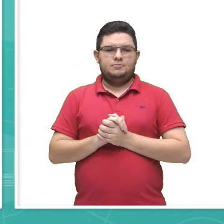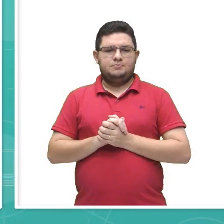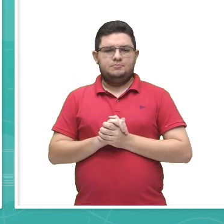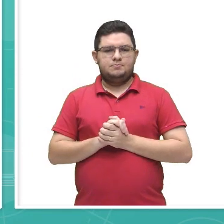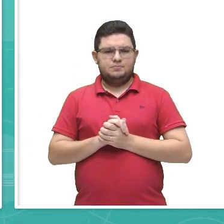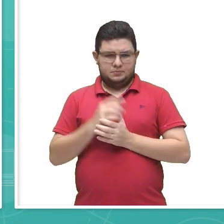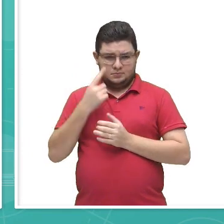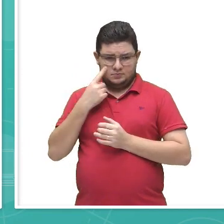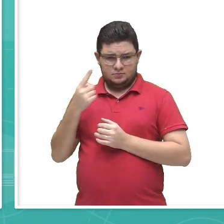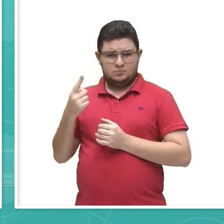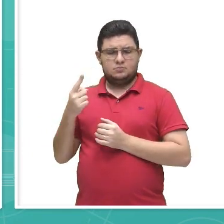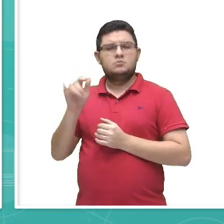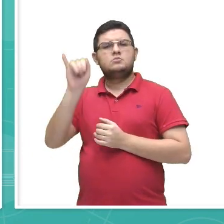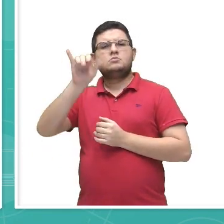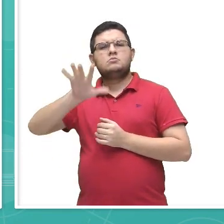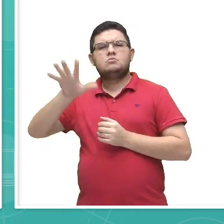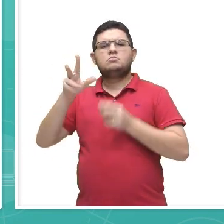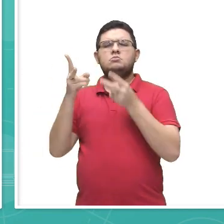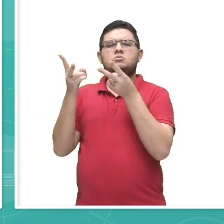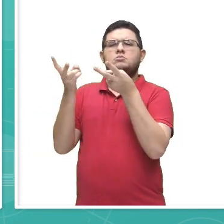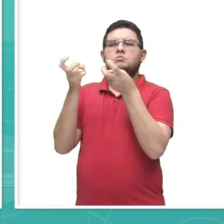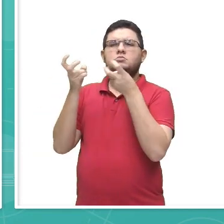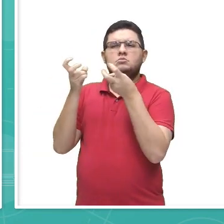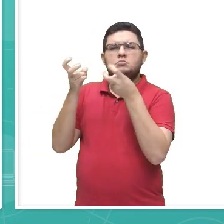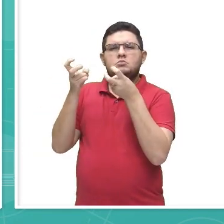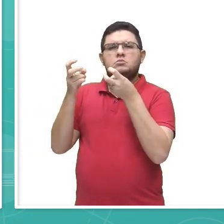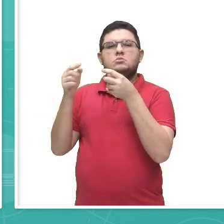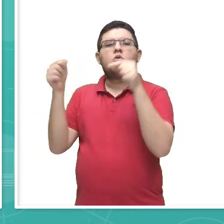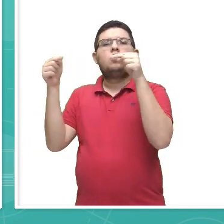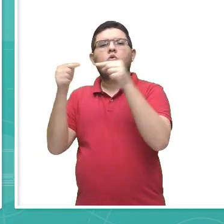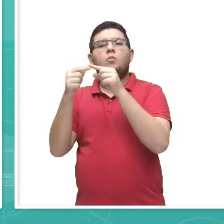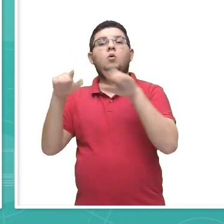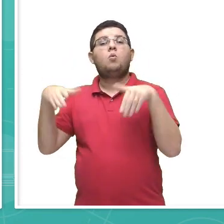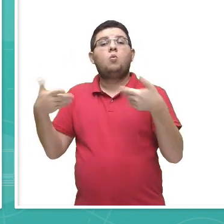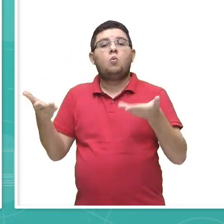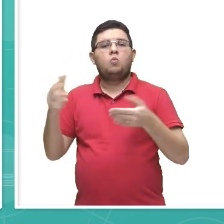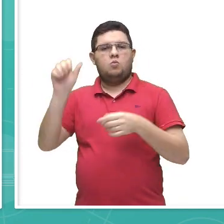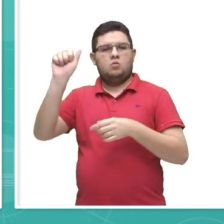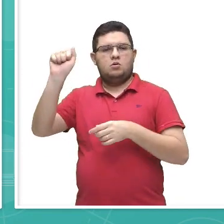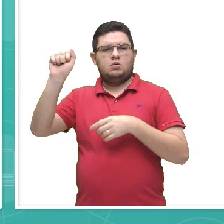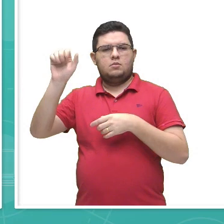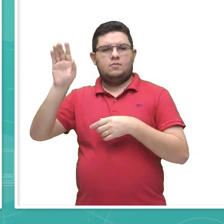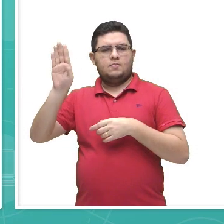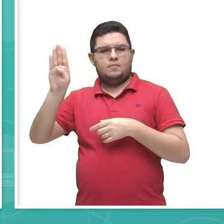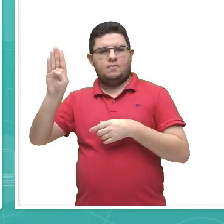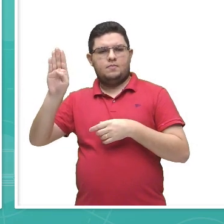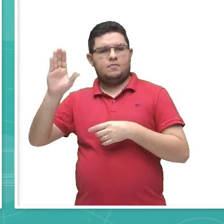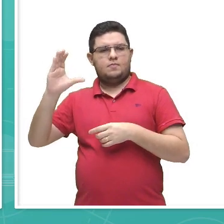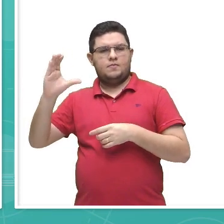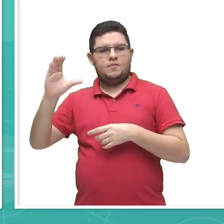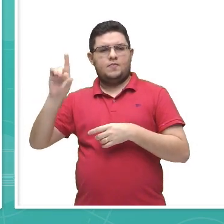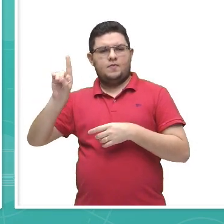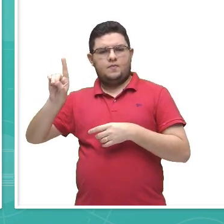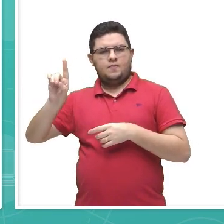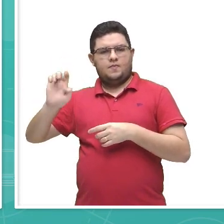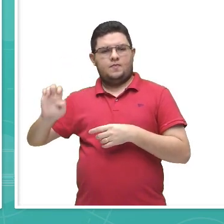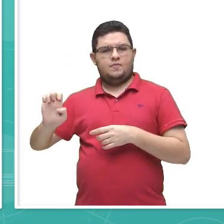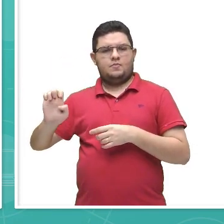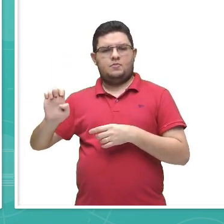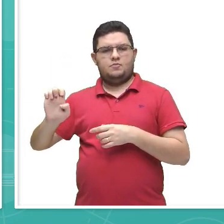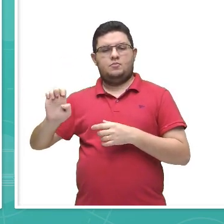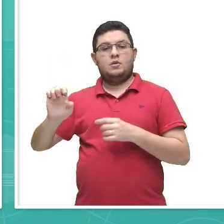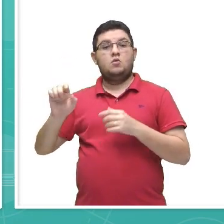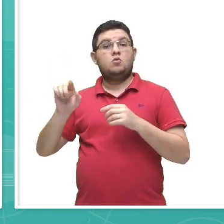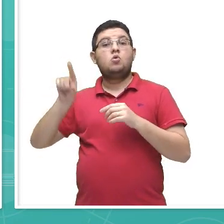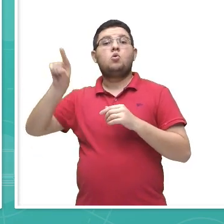fazer a leitura de imagem aí para poder descobrir qual é a resposta certa. Então, você tem essas opções, ok? E você vai